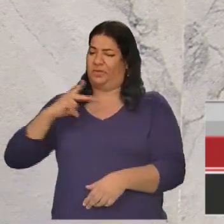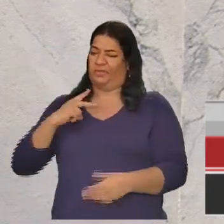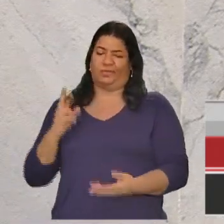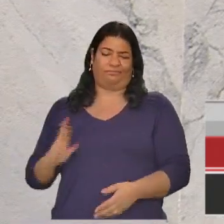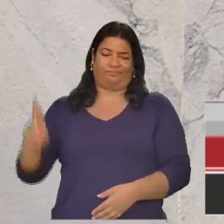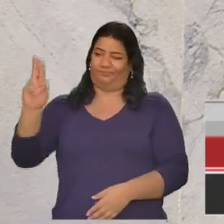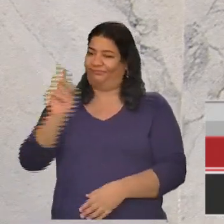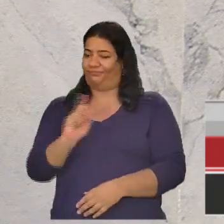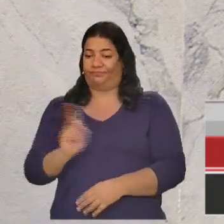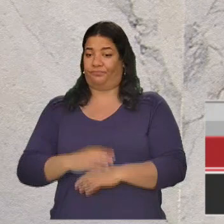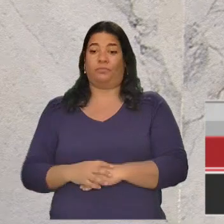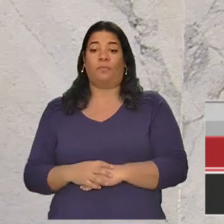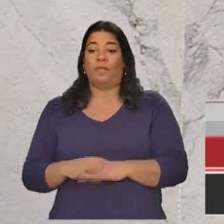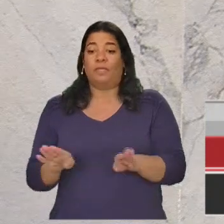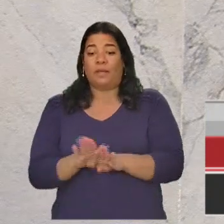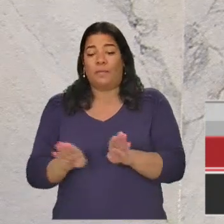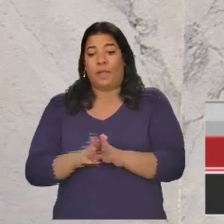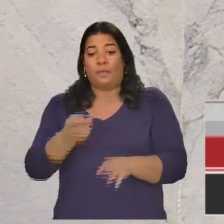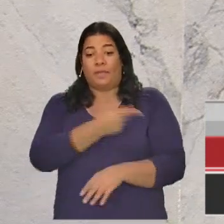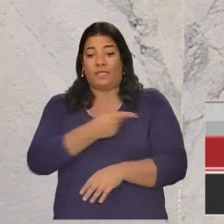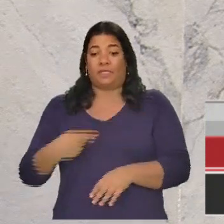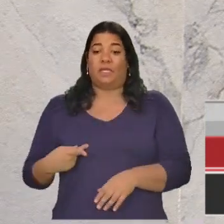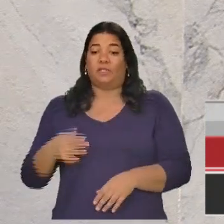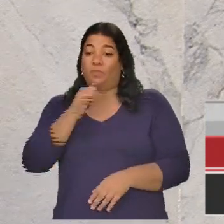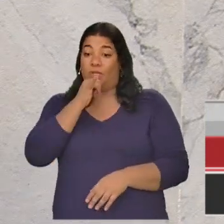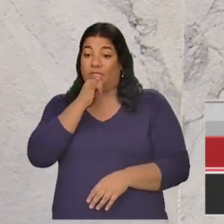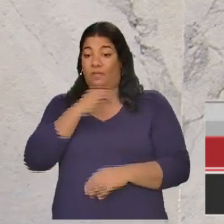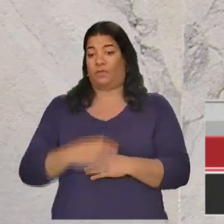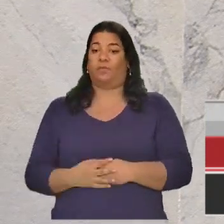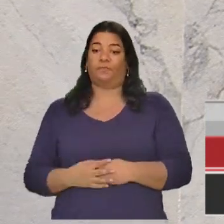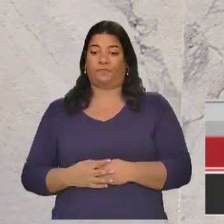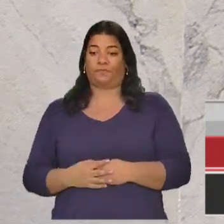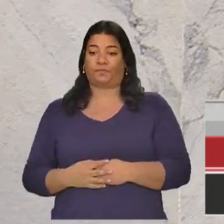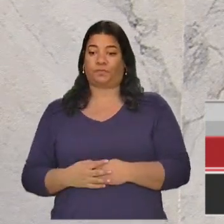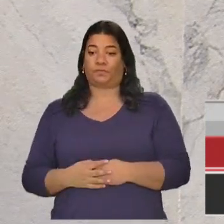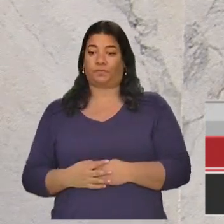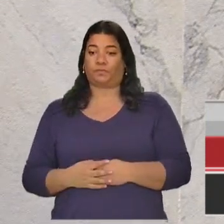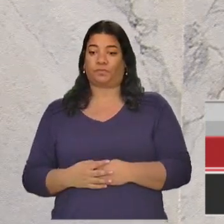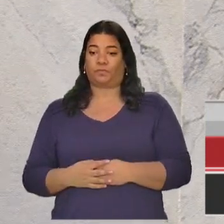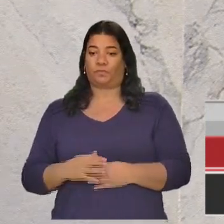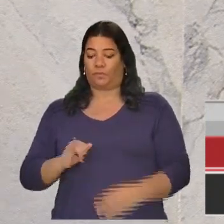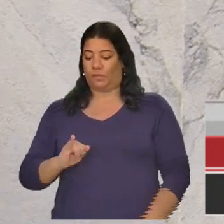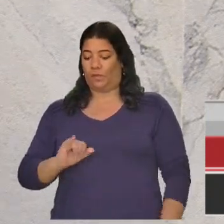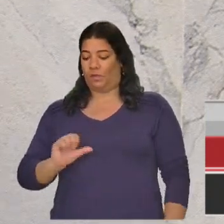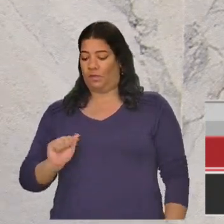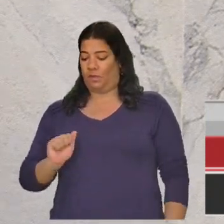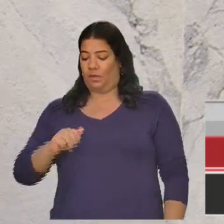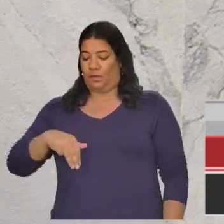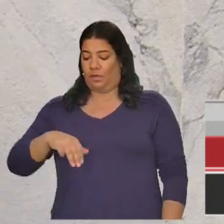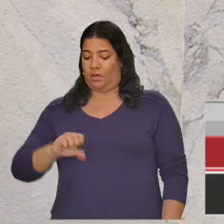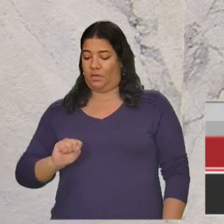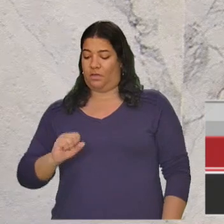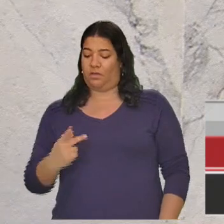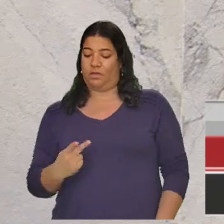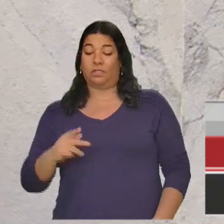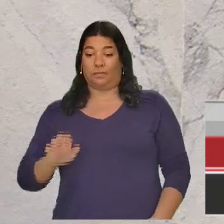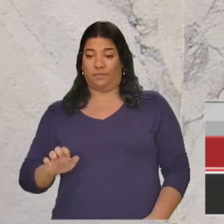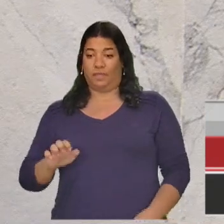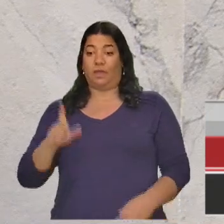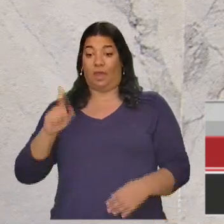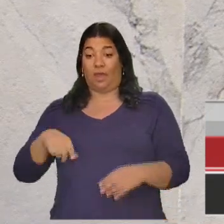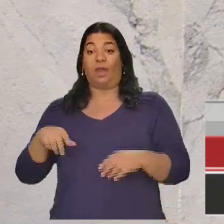presidente é por exemplo a questão do do iamspe porque os nossos